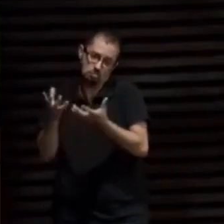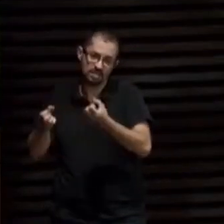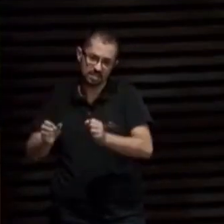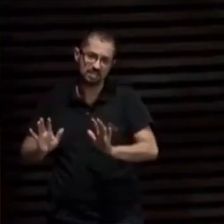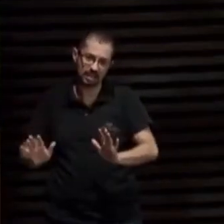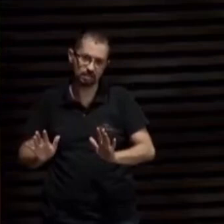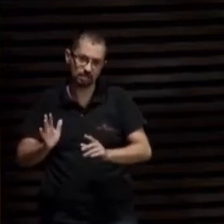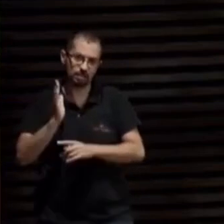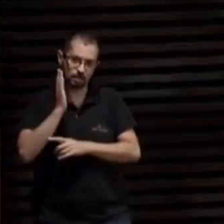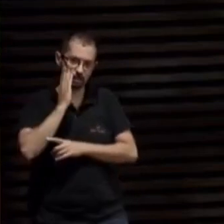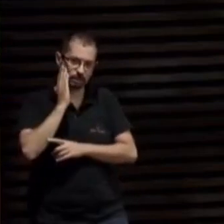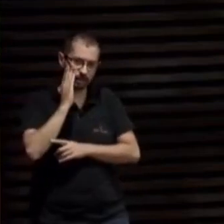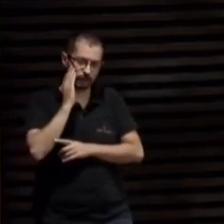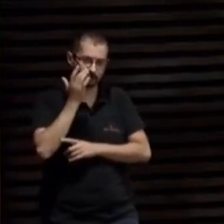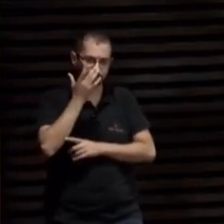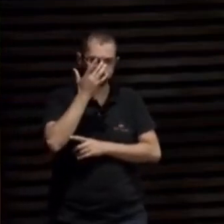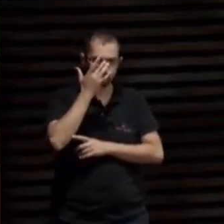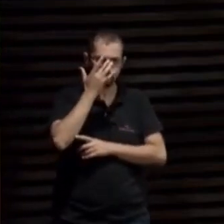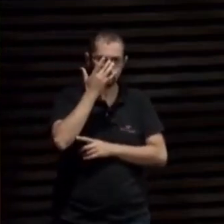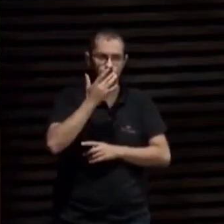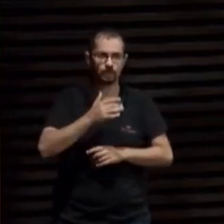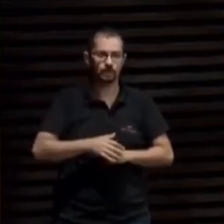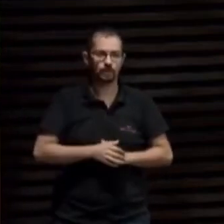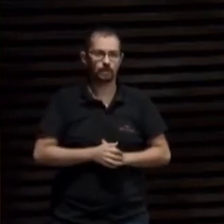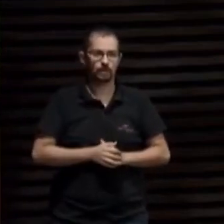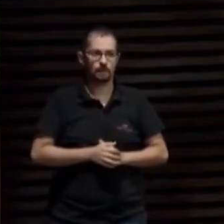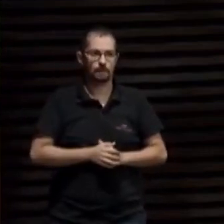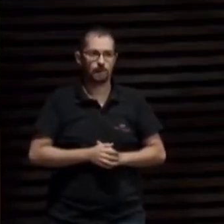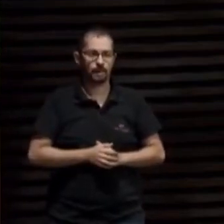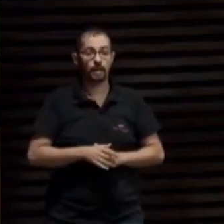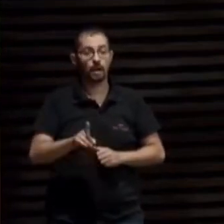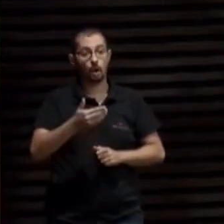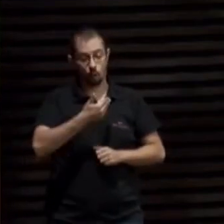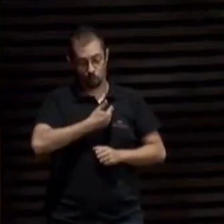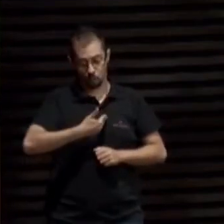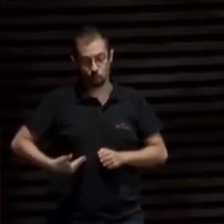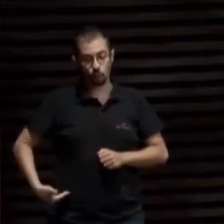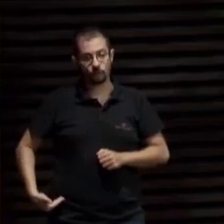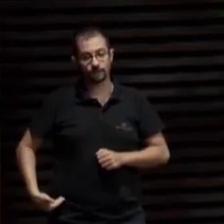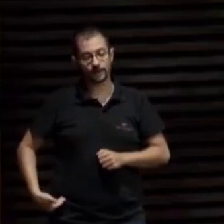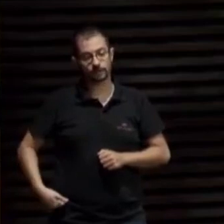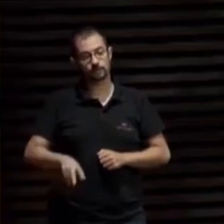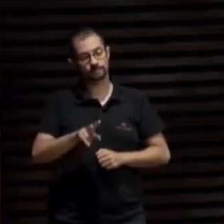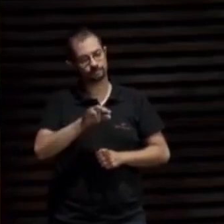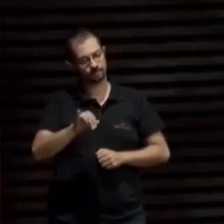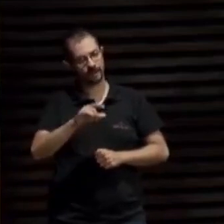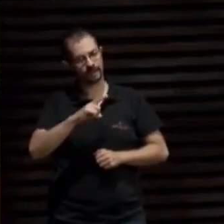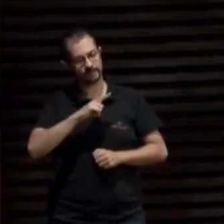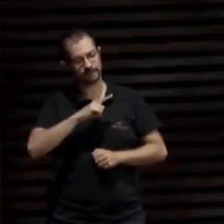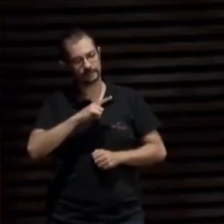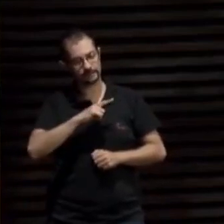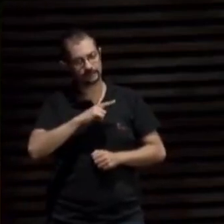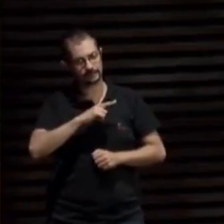de Sião tem um artiguinho lá no canto que diz o seguinte: o governo será ministrado